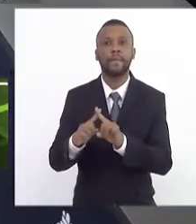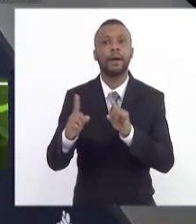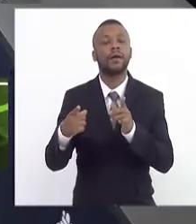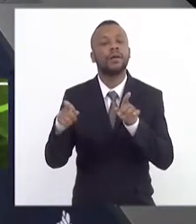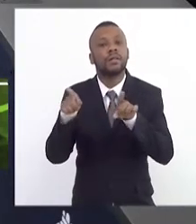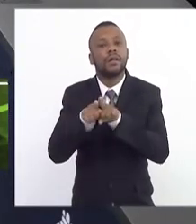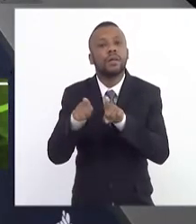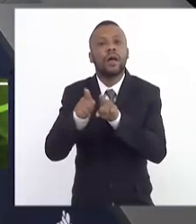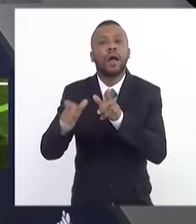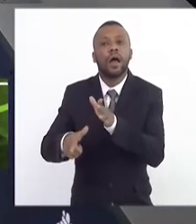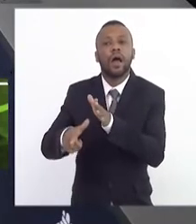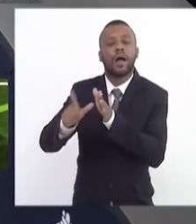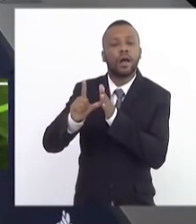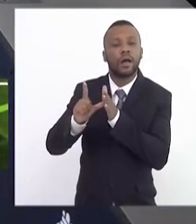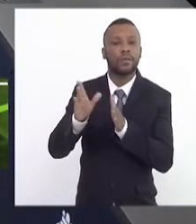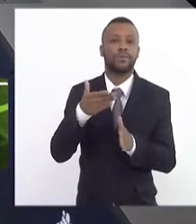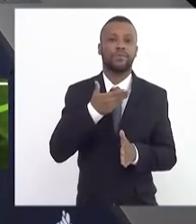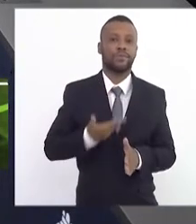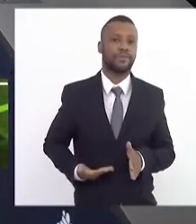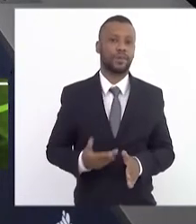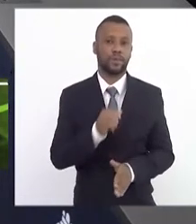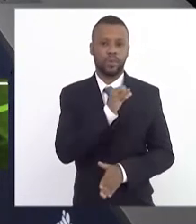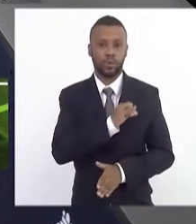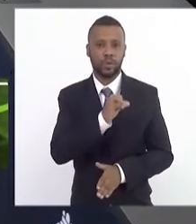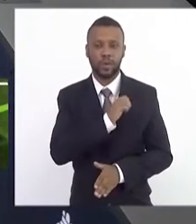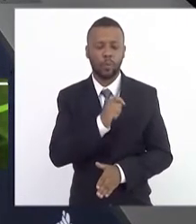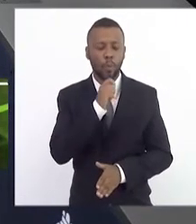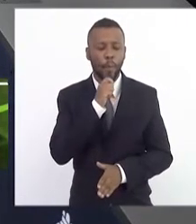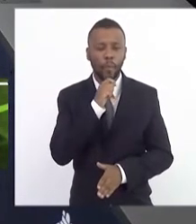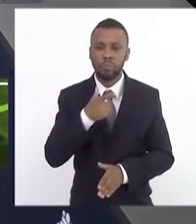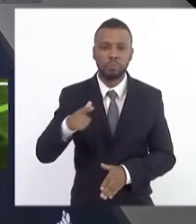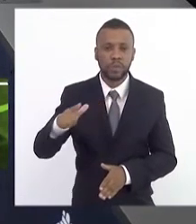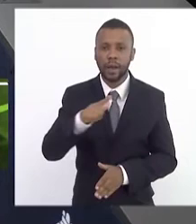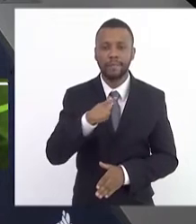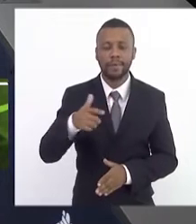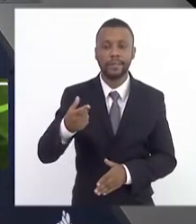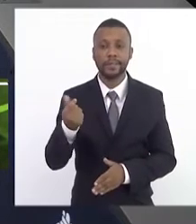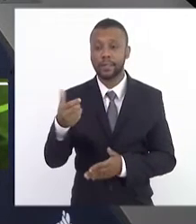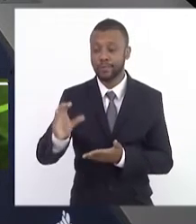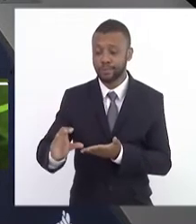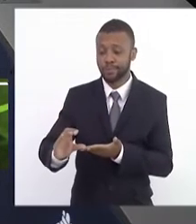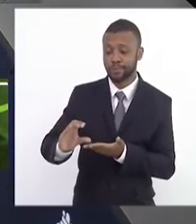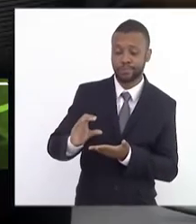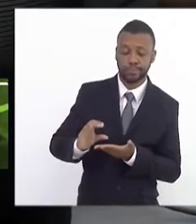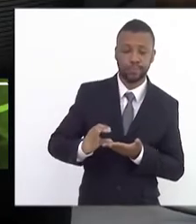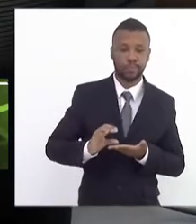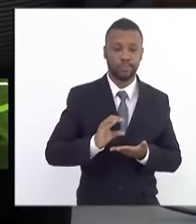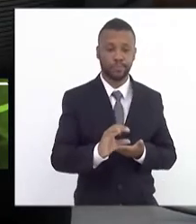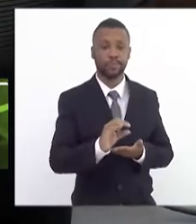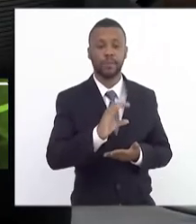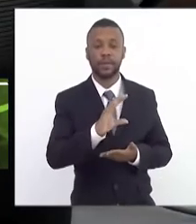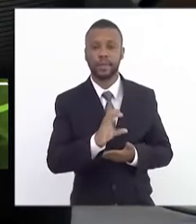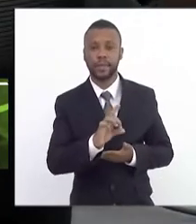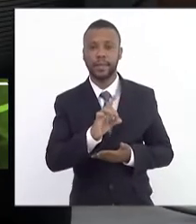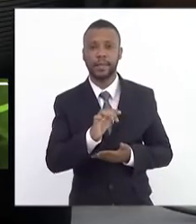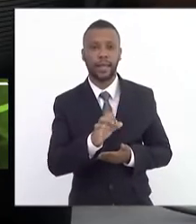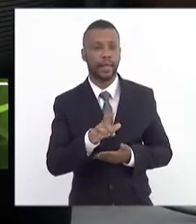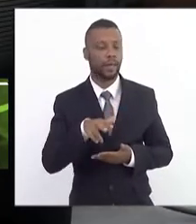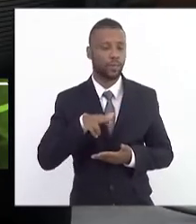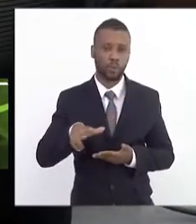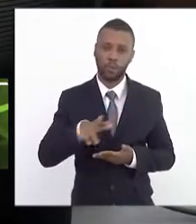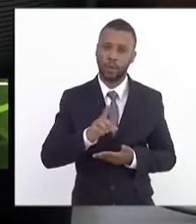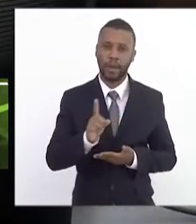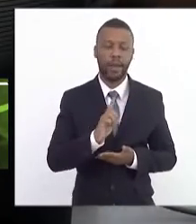anteriormente, o governo do Estado não estava repassando dinheiro do FECAM para a SEDAI. Ele